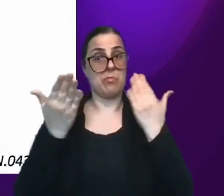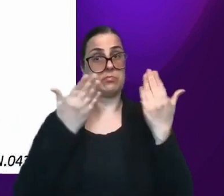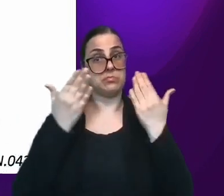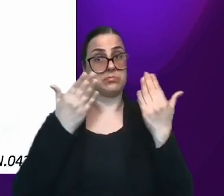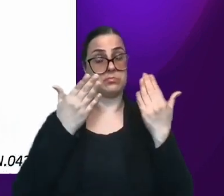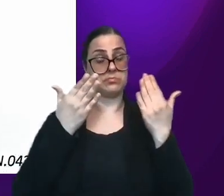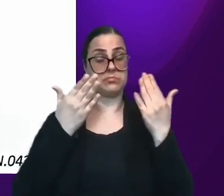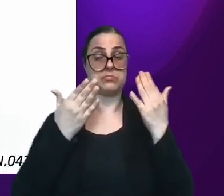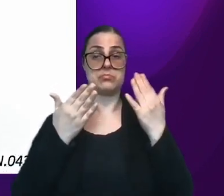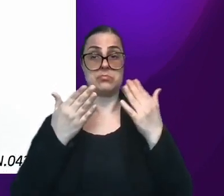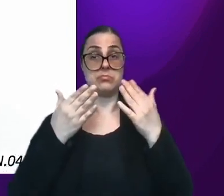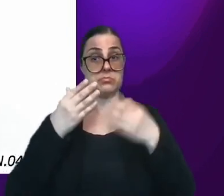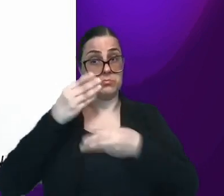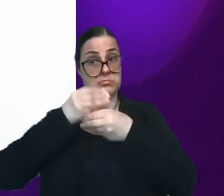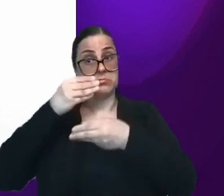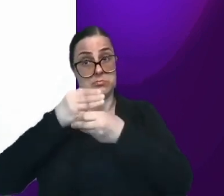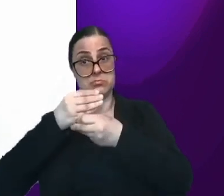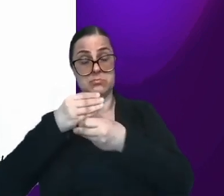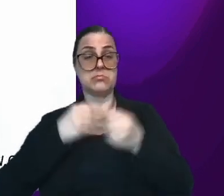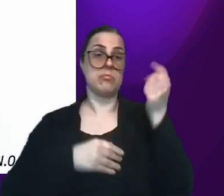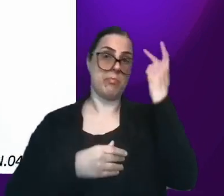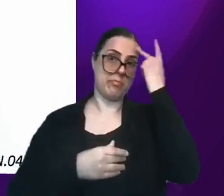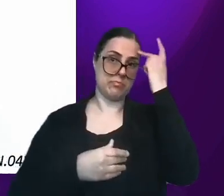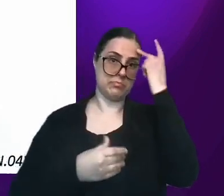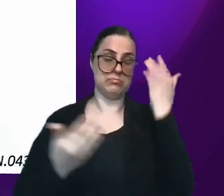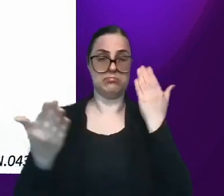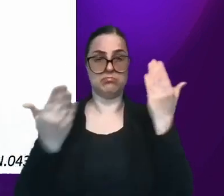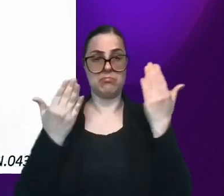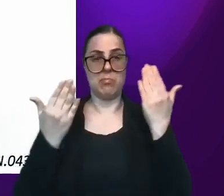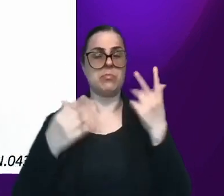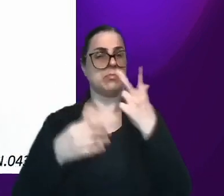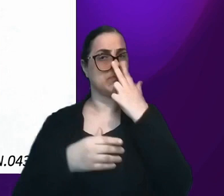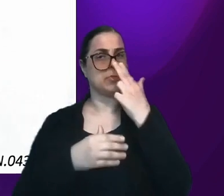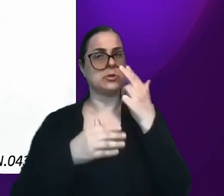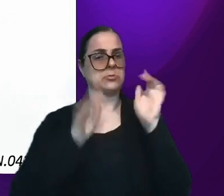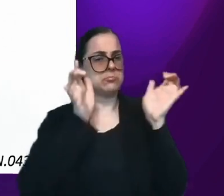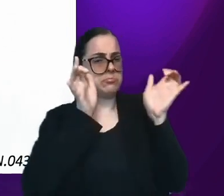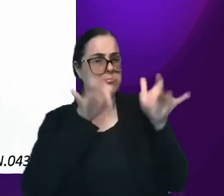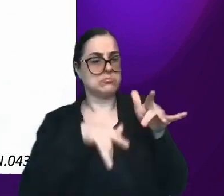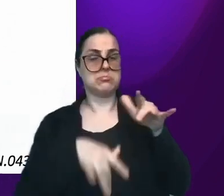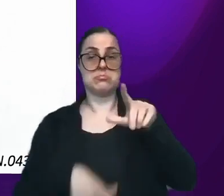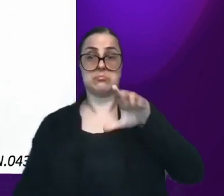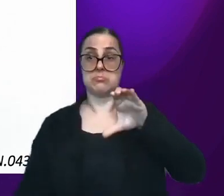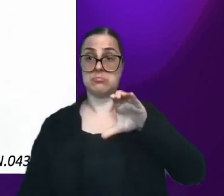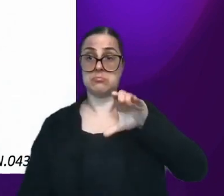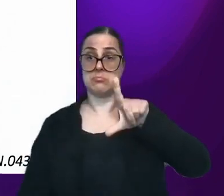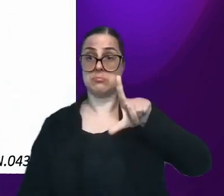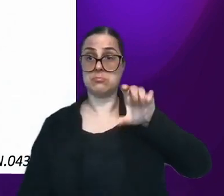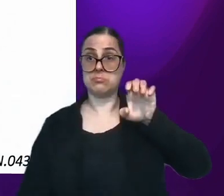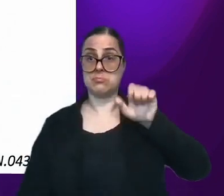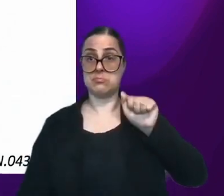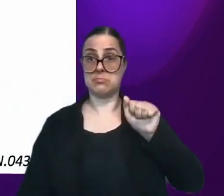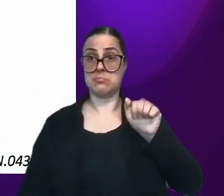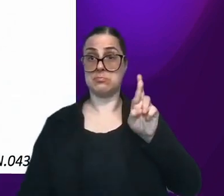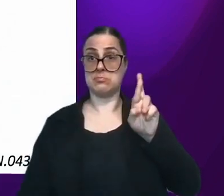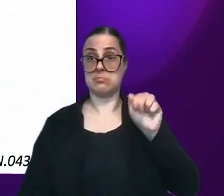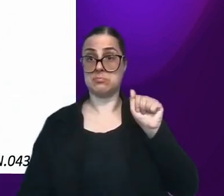convencional. Na verdade, existe uma sobra aqui de clearance, porque a gente sabe que o clearance da